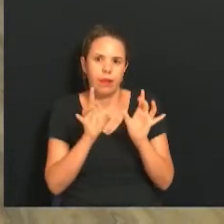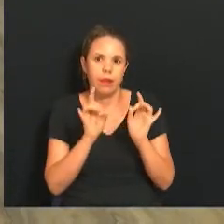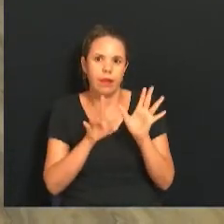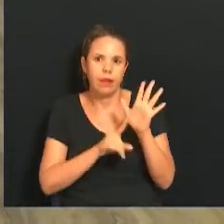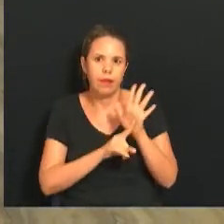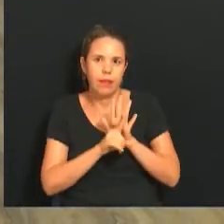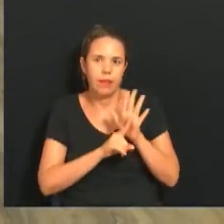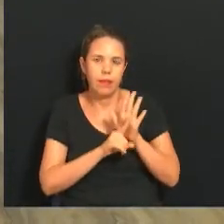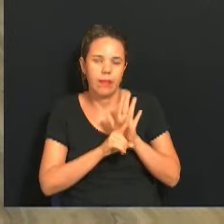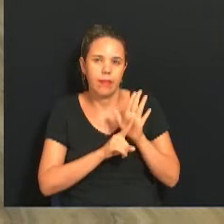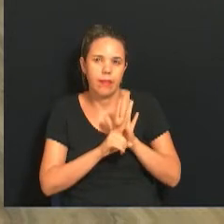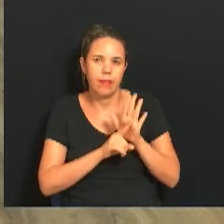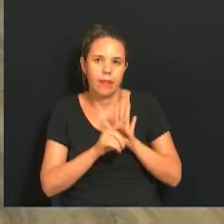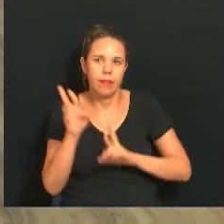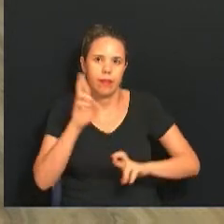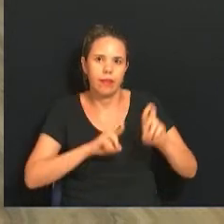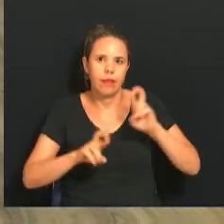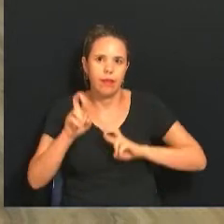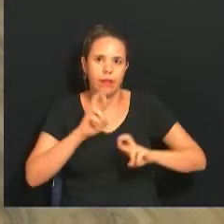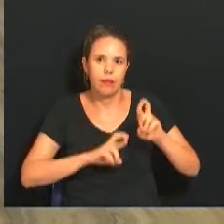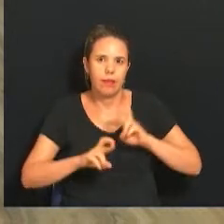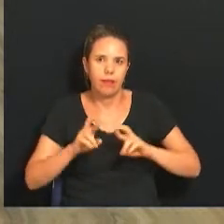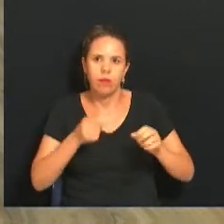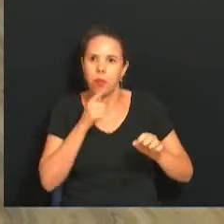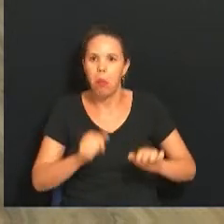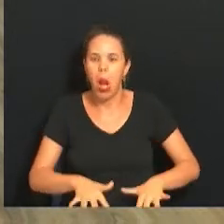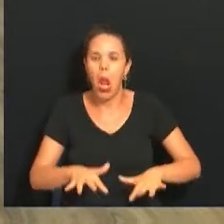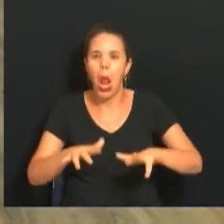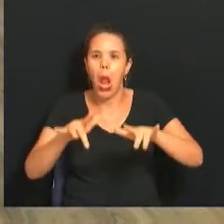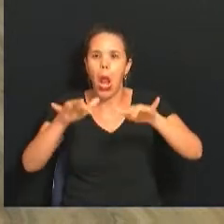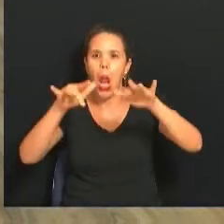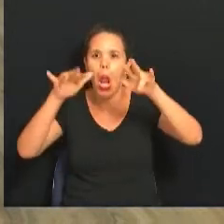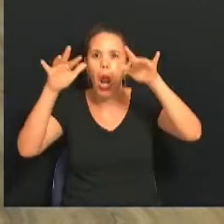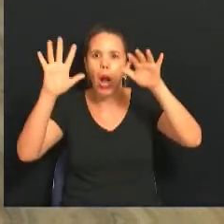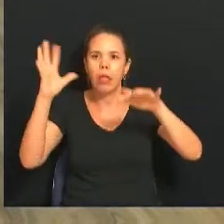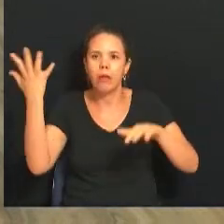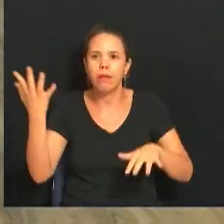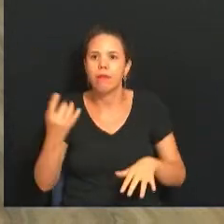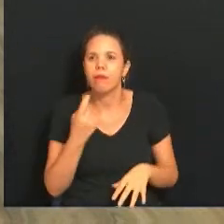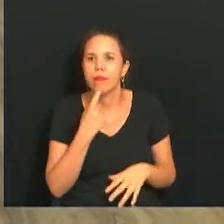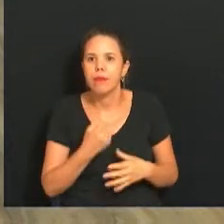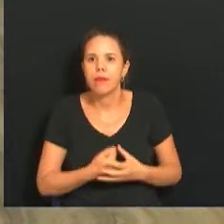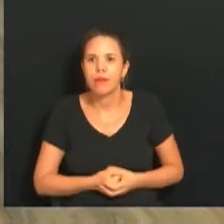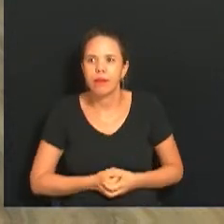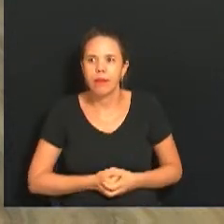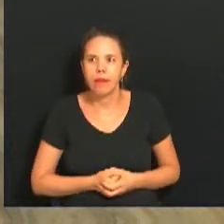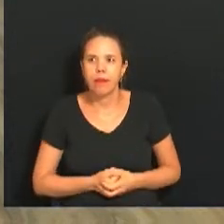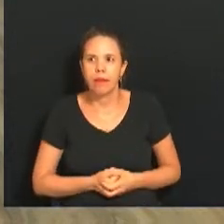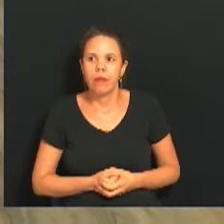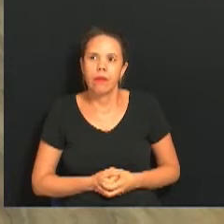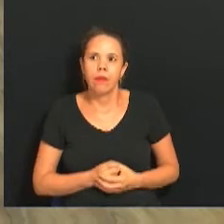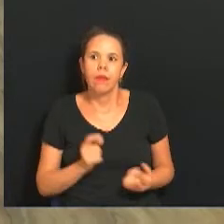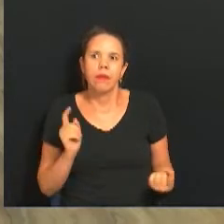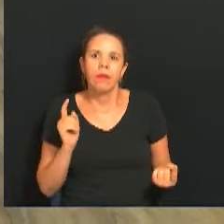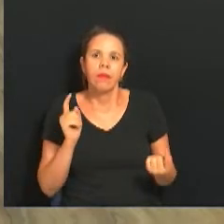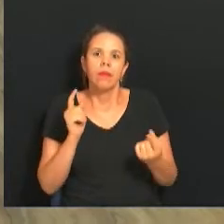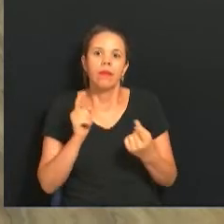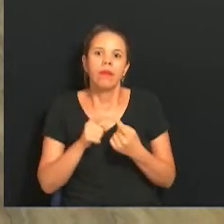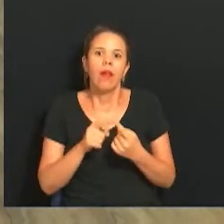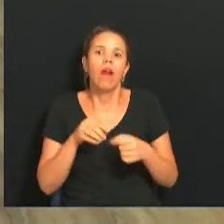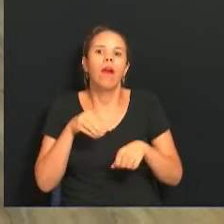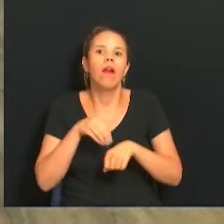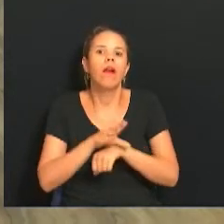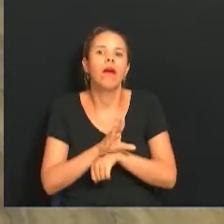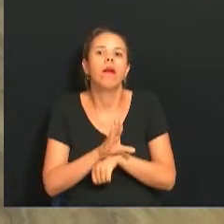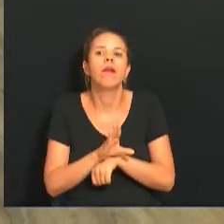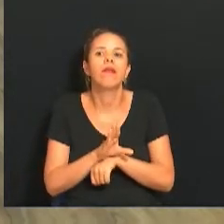Estudos que analisa as enchentes e inundações que acontecem na cidade de Campinas. O objetivo é trazer aí